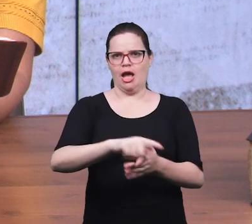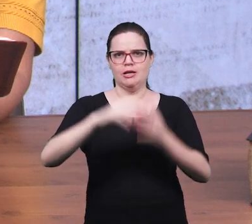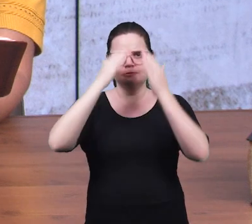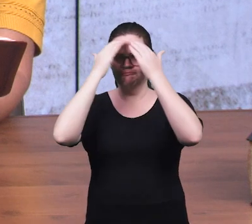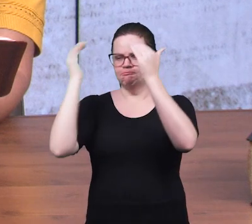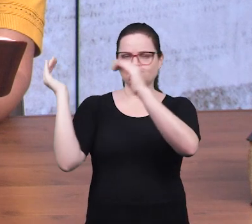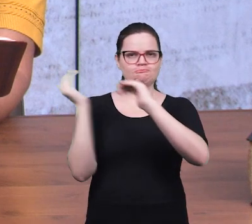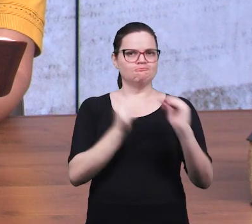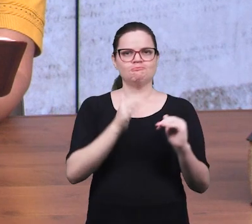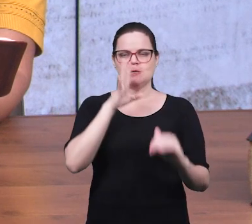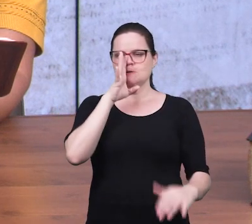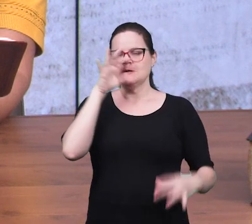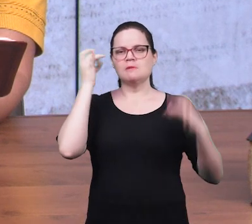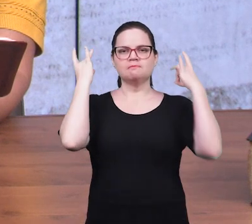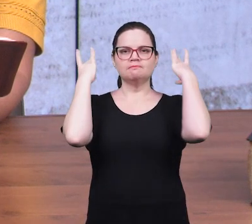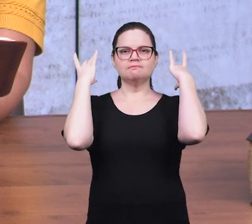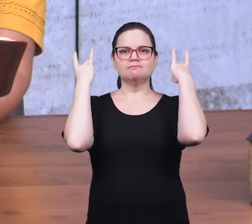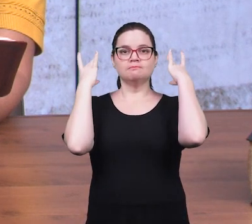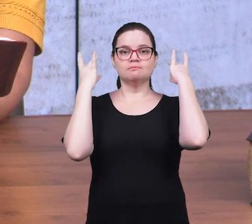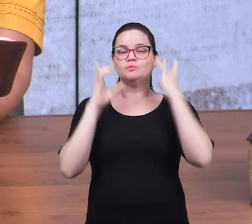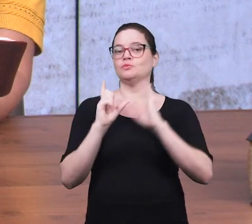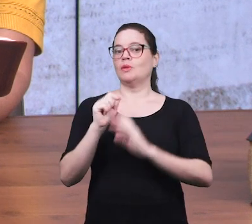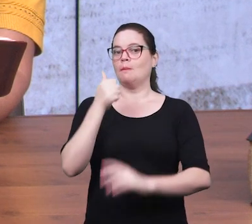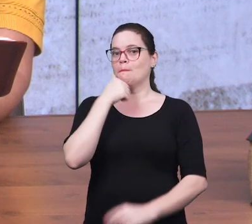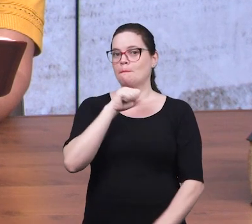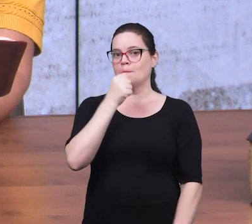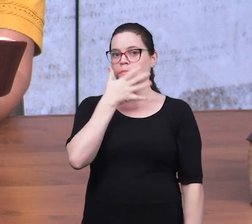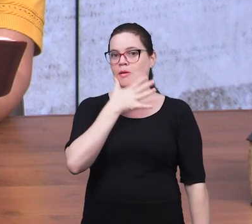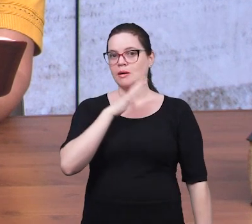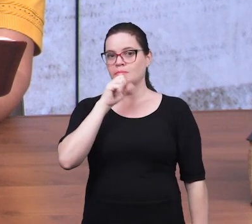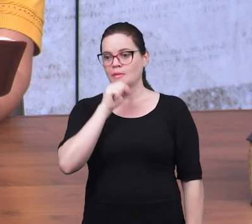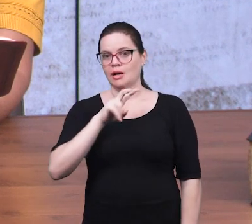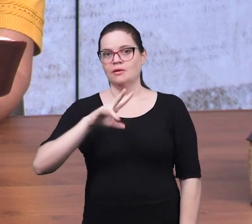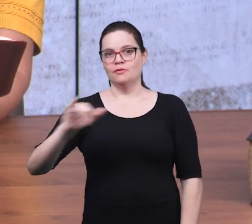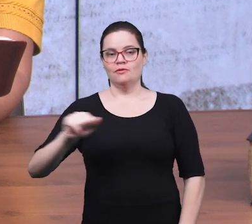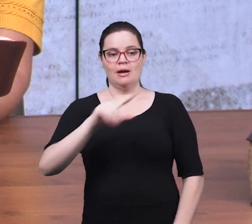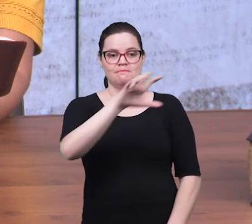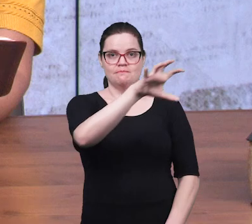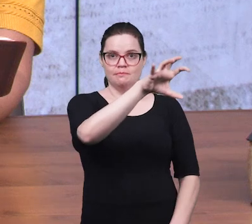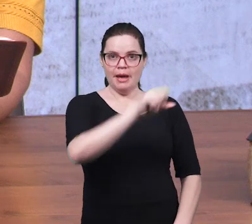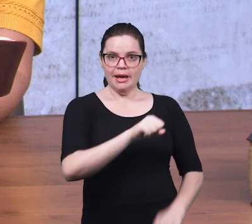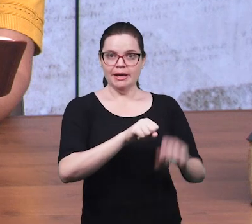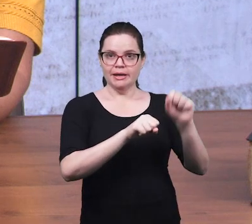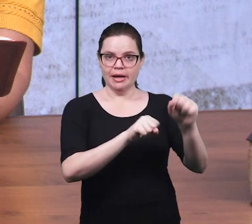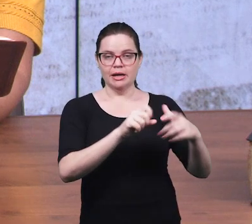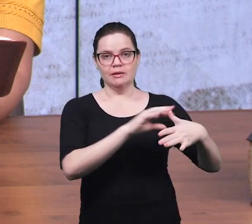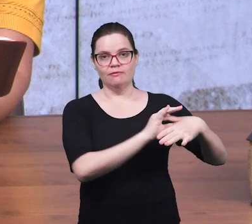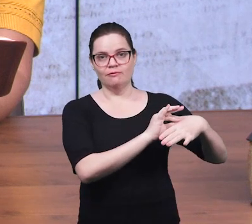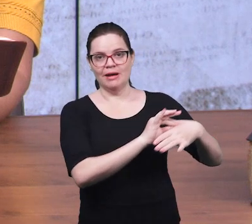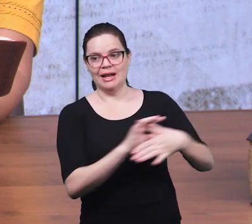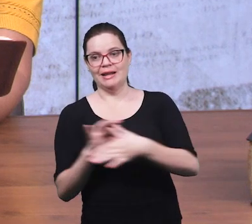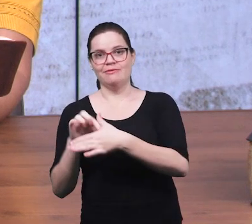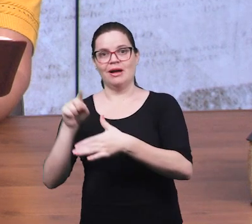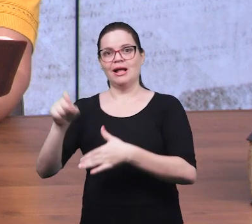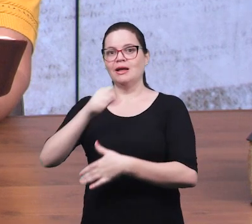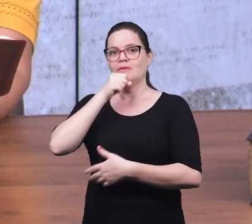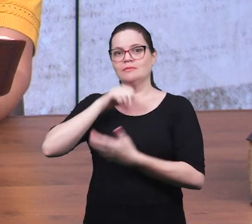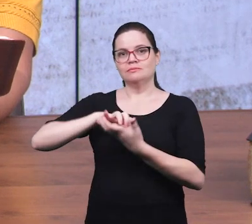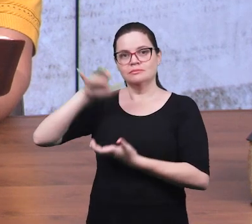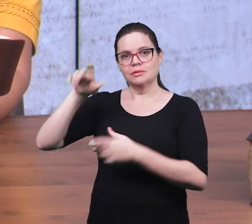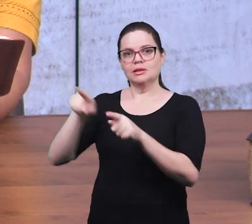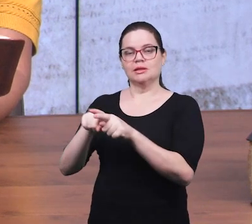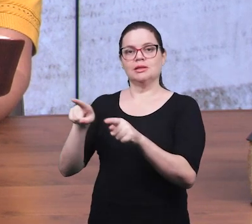der ouvidos, então seu pai e sua mãe pegarão nele e o levarão aos anciãos da